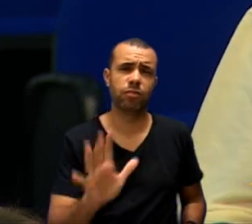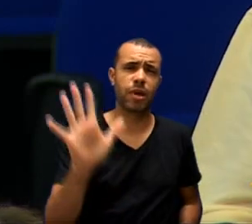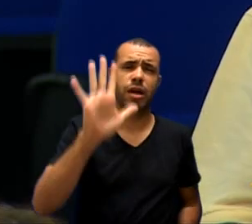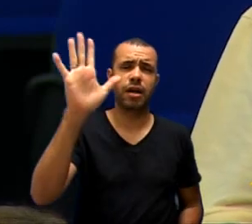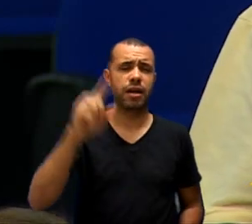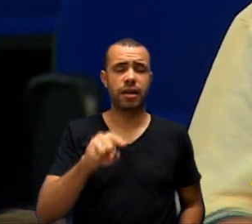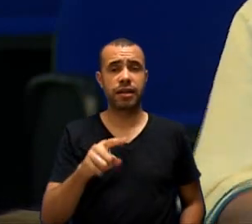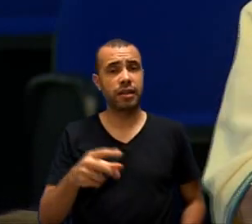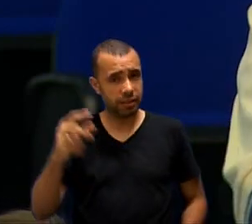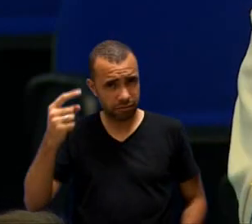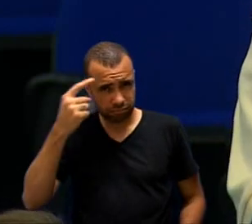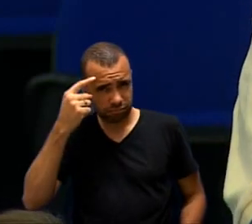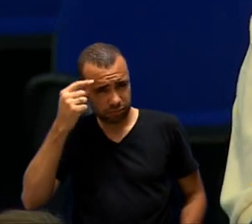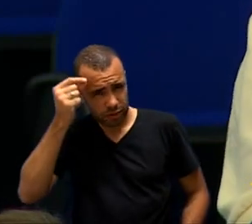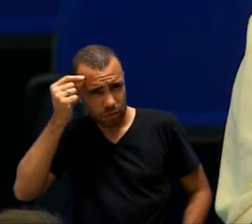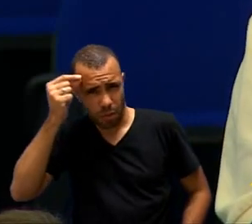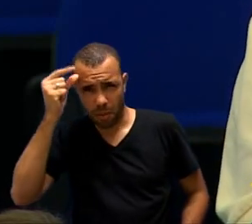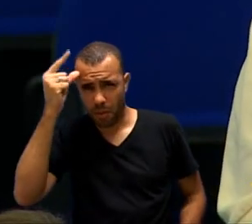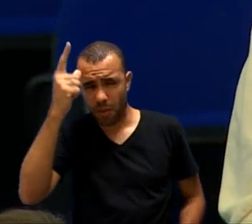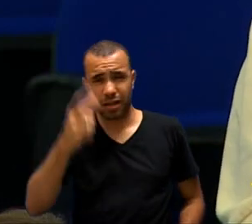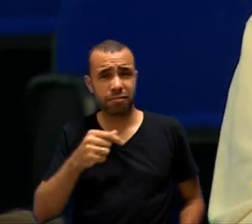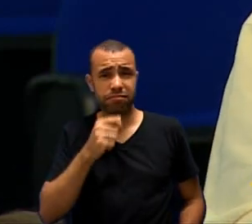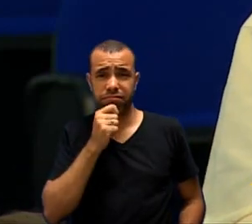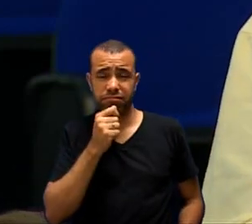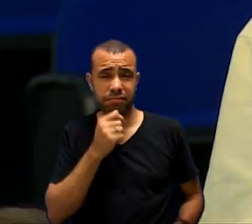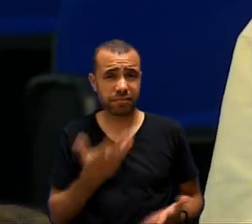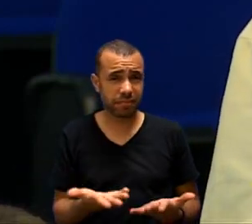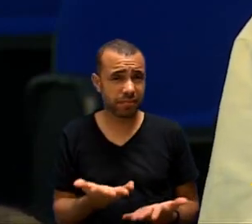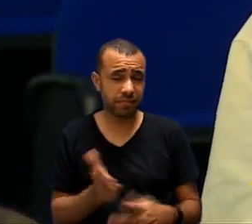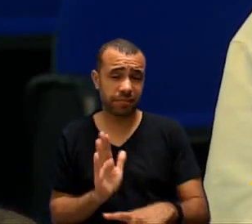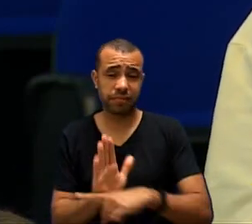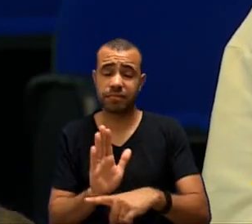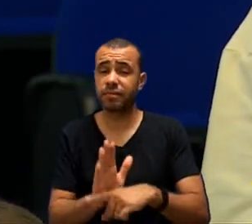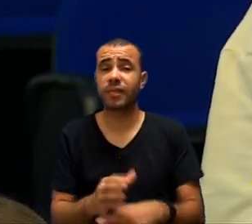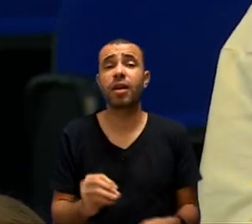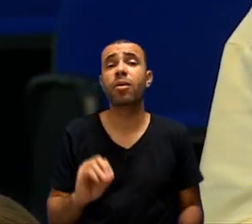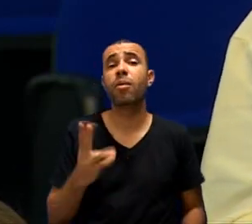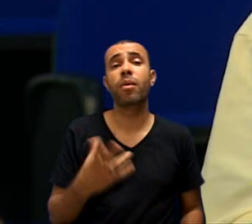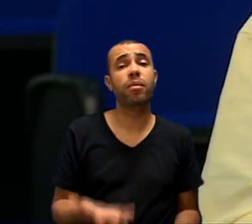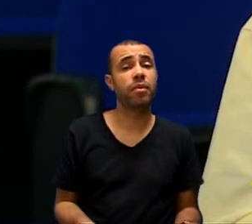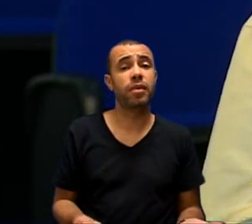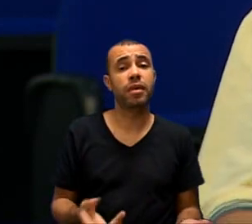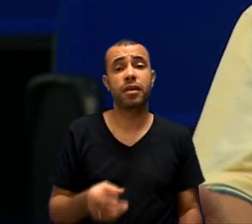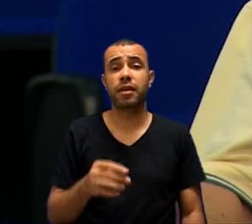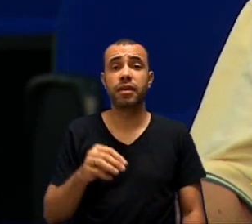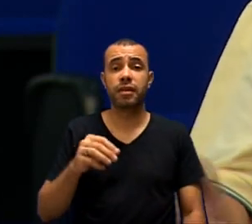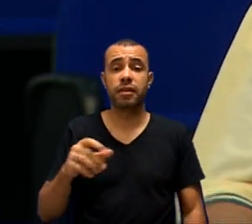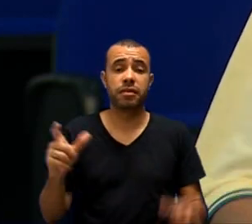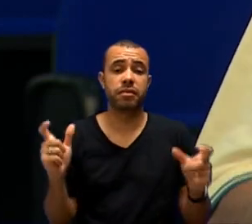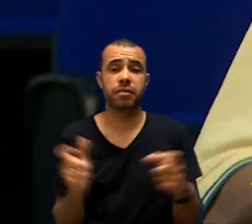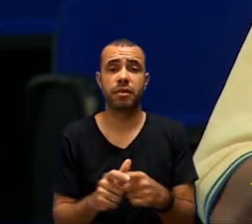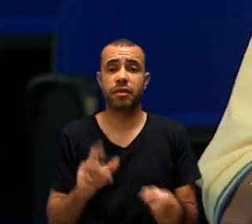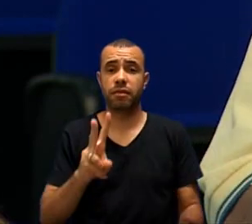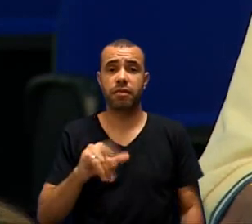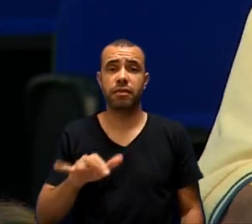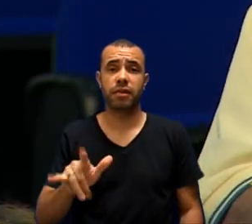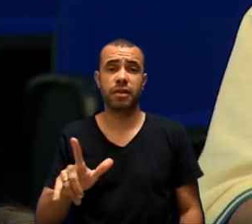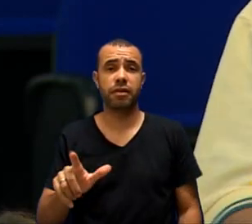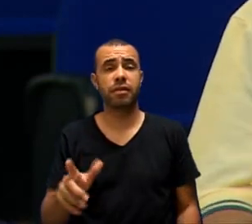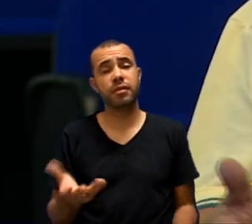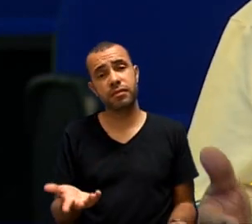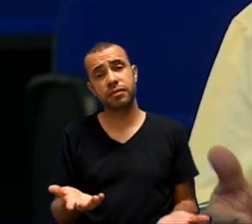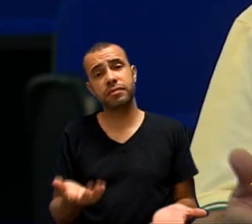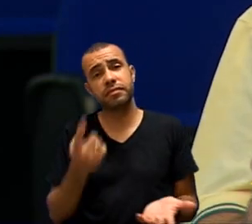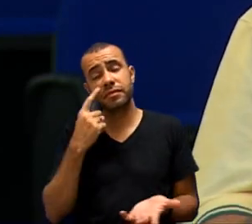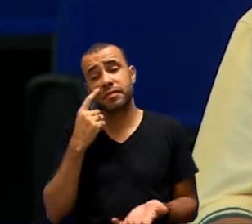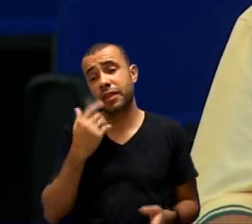base intelectual, está nos transformando nisso. Mas esse evento Small Village, que chama... Vamos ainda para situações